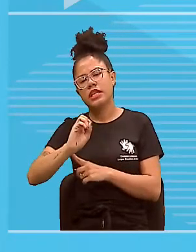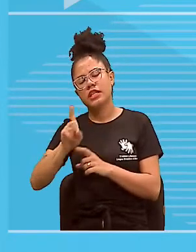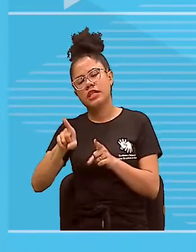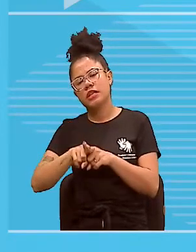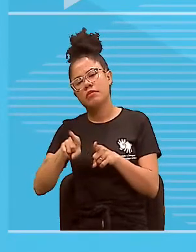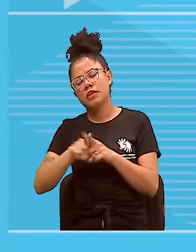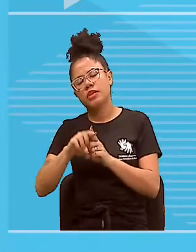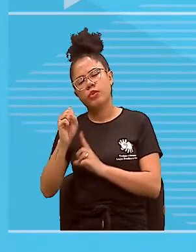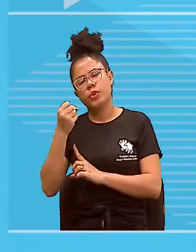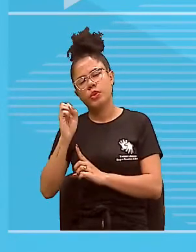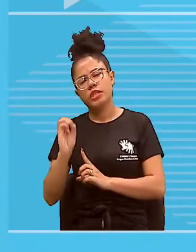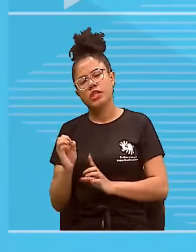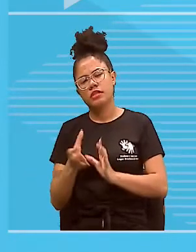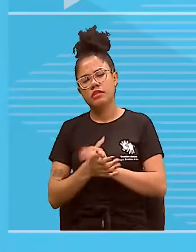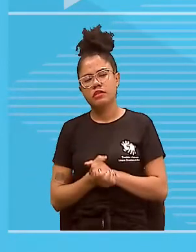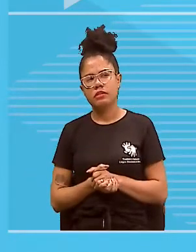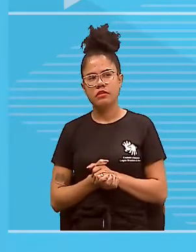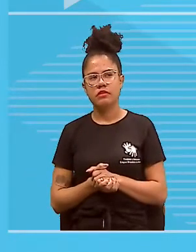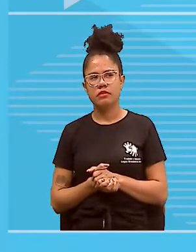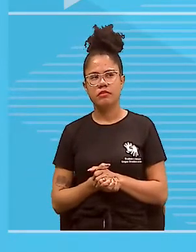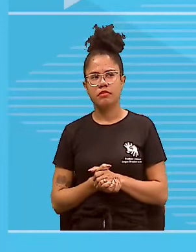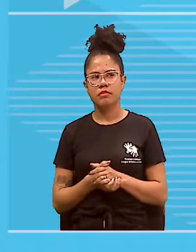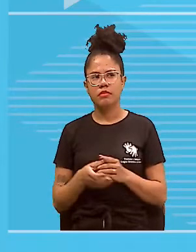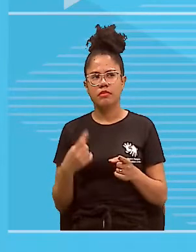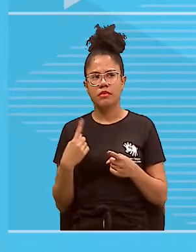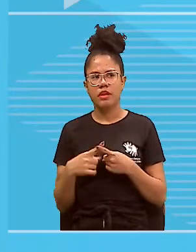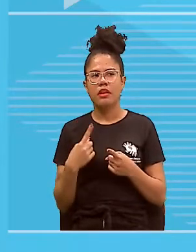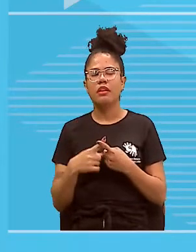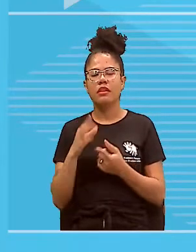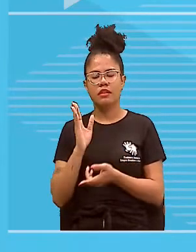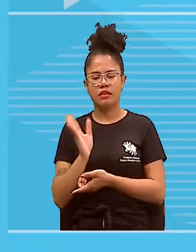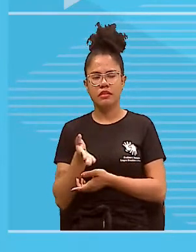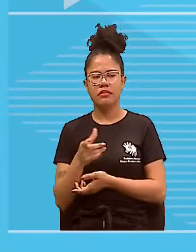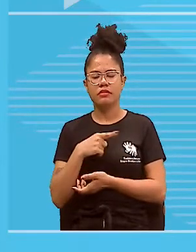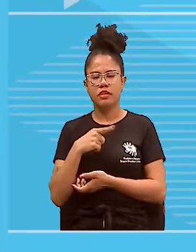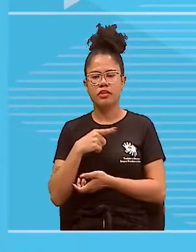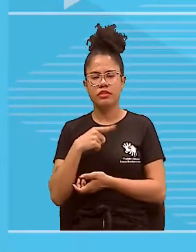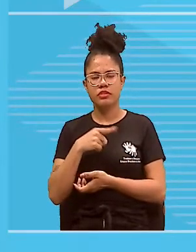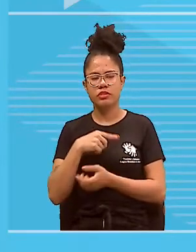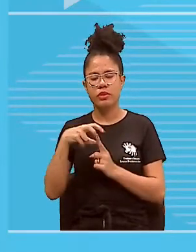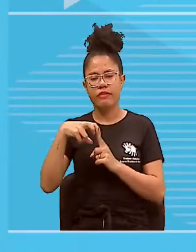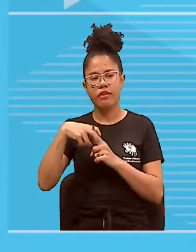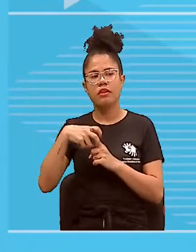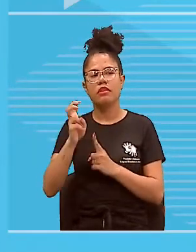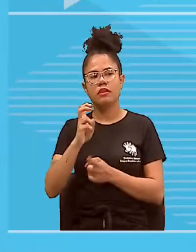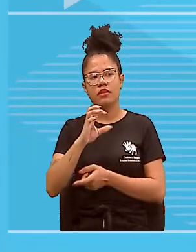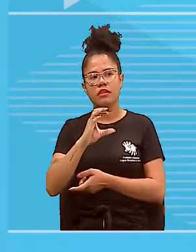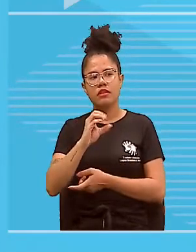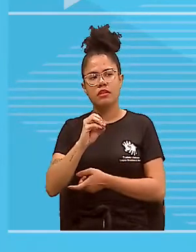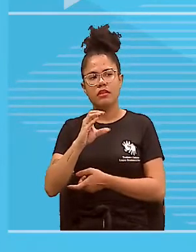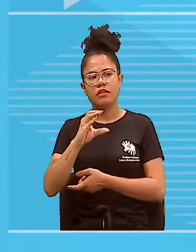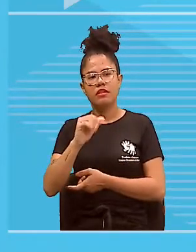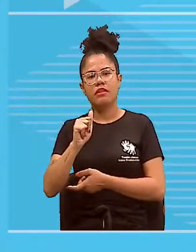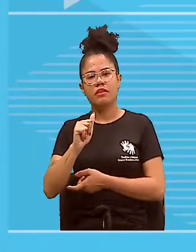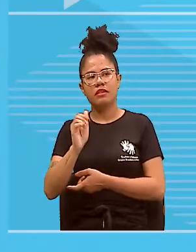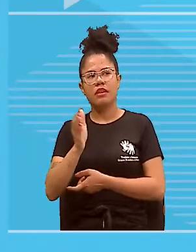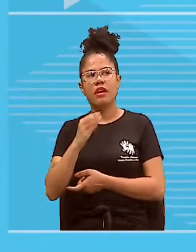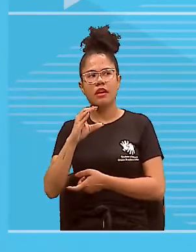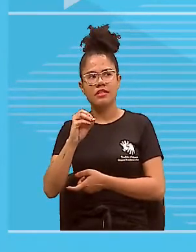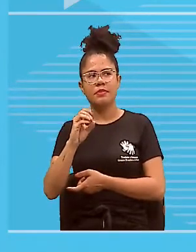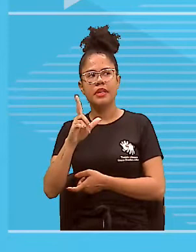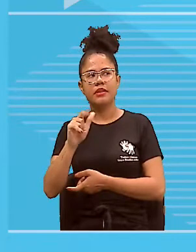a chegada do McDonald's no Brasil tinha coca-cola a coca-cola a primeira fábrica foi na década de 40